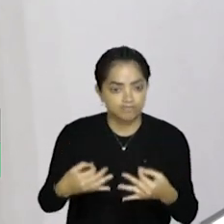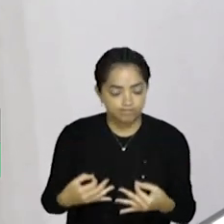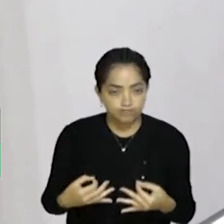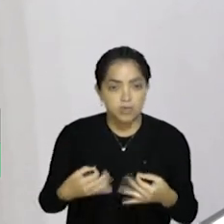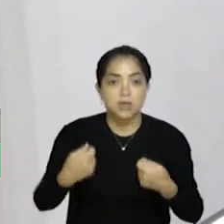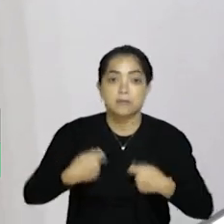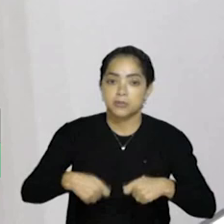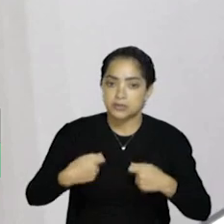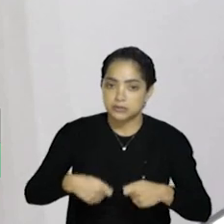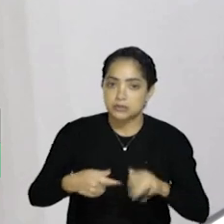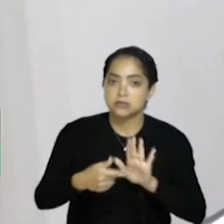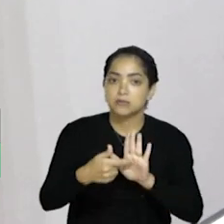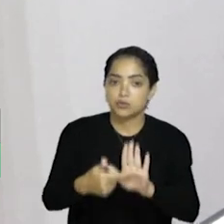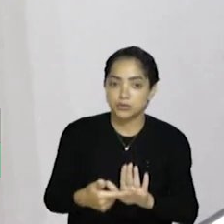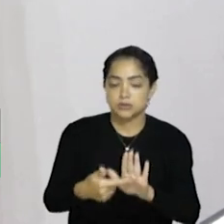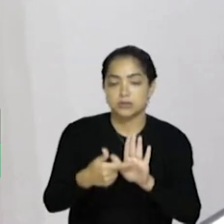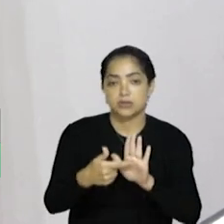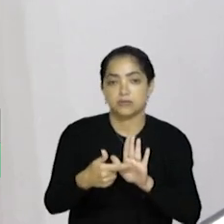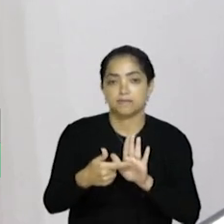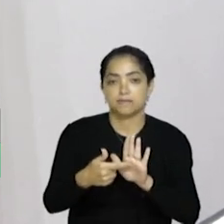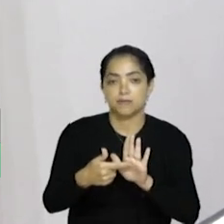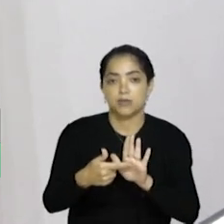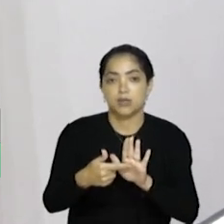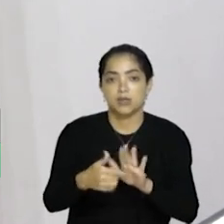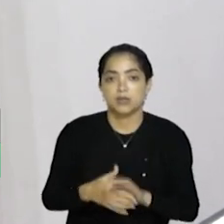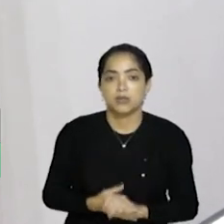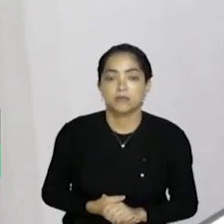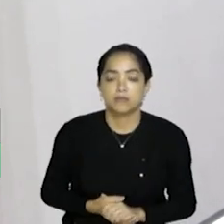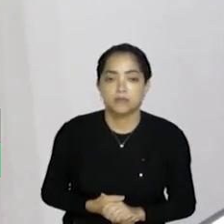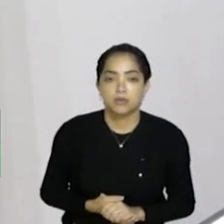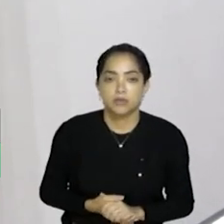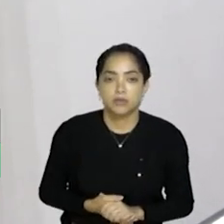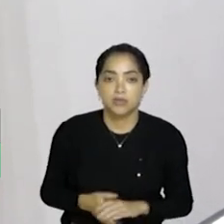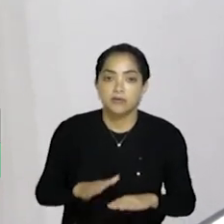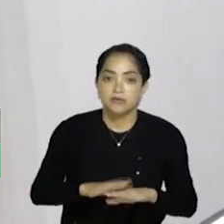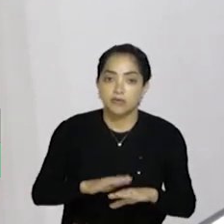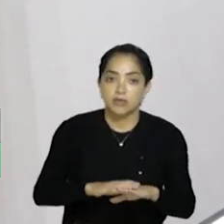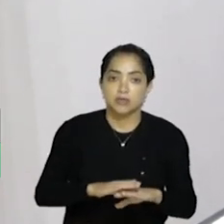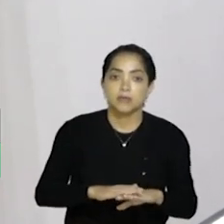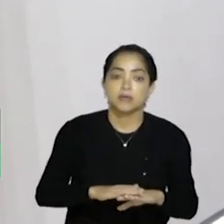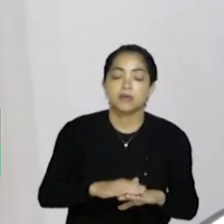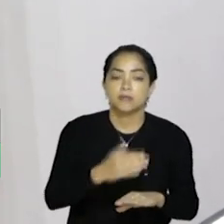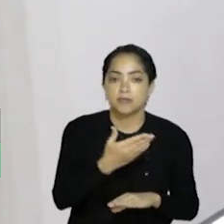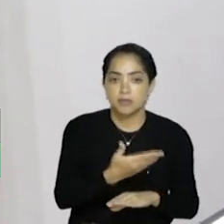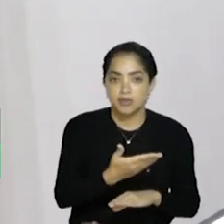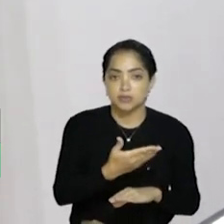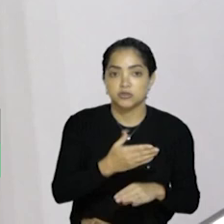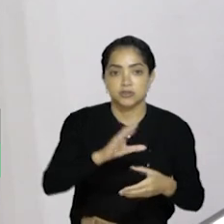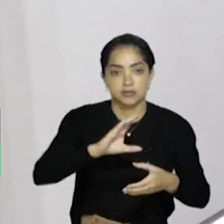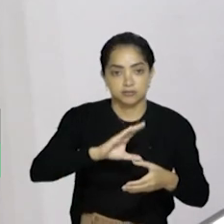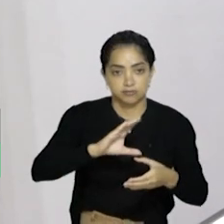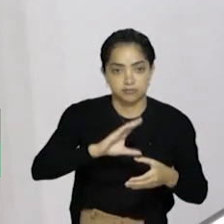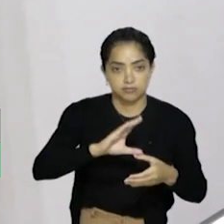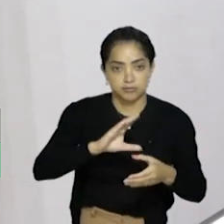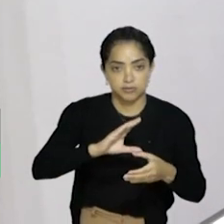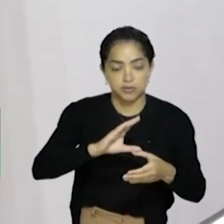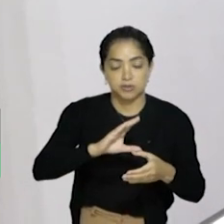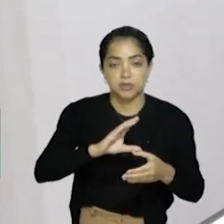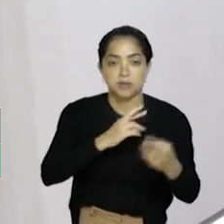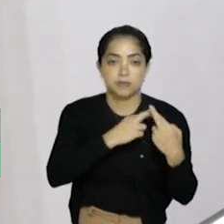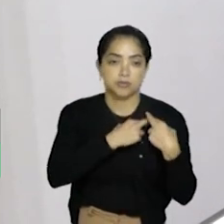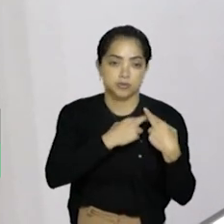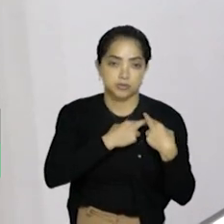ser destacar feito pela dica coordenado pela dica